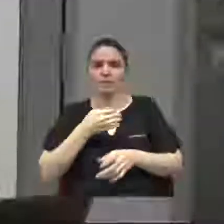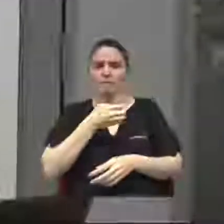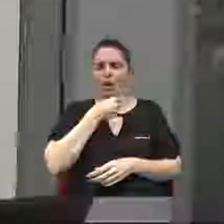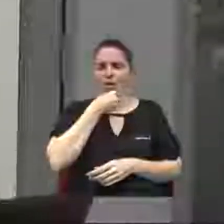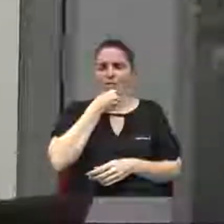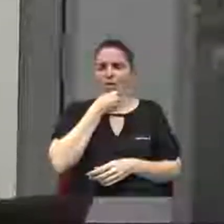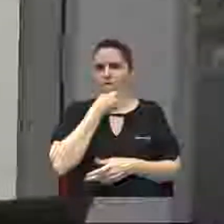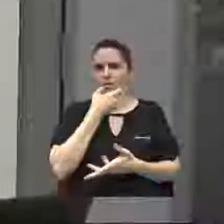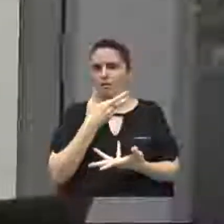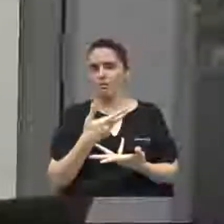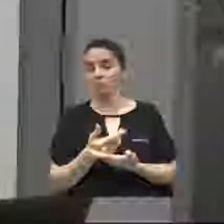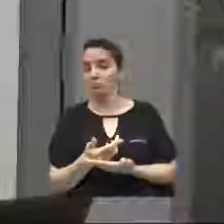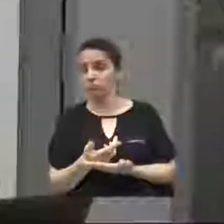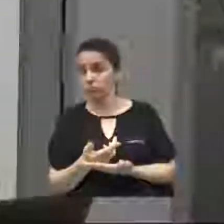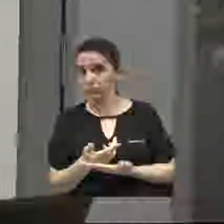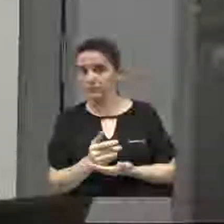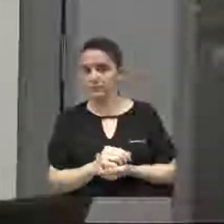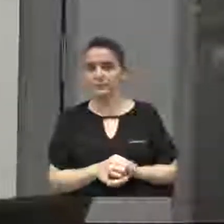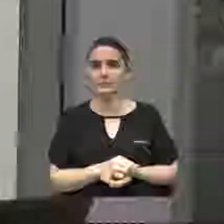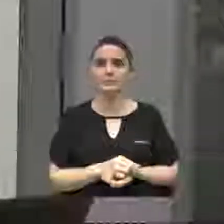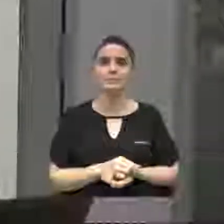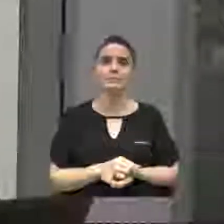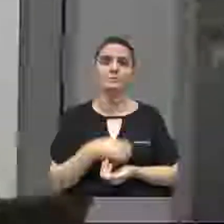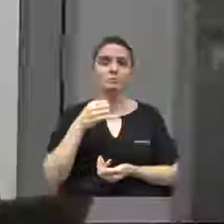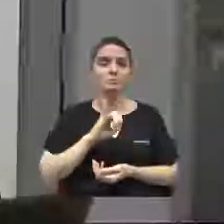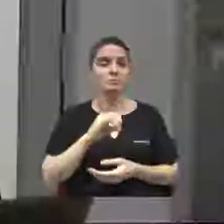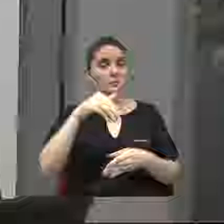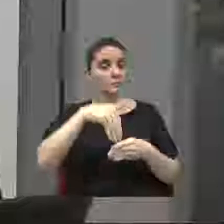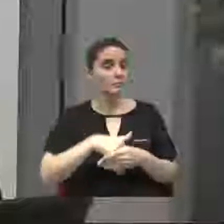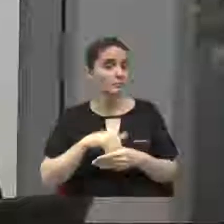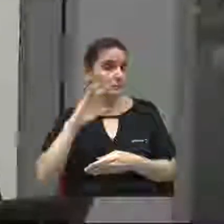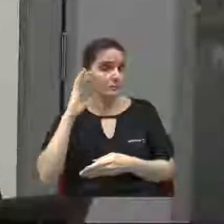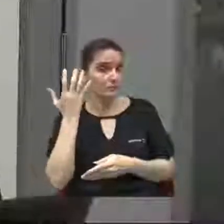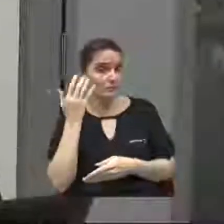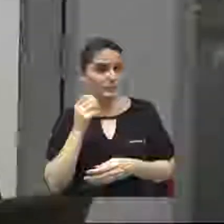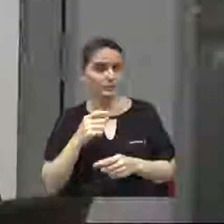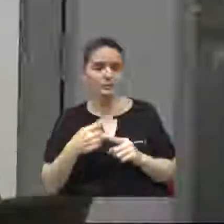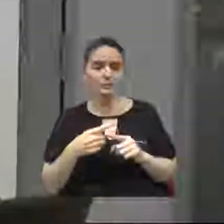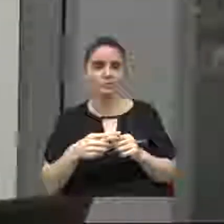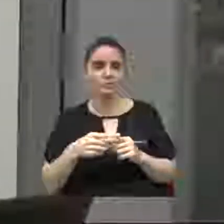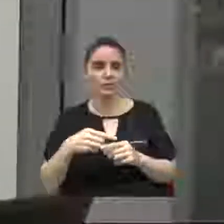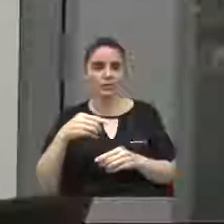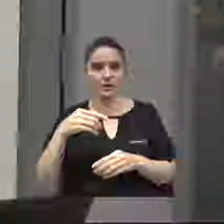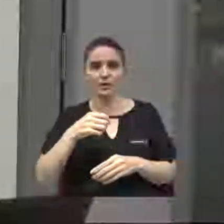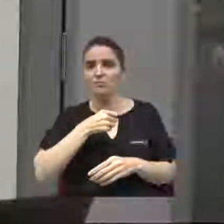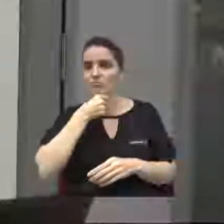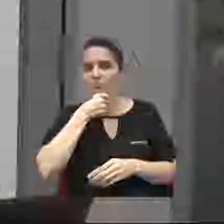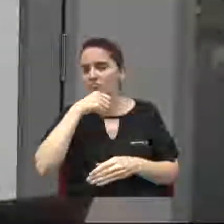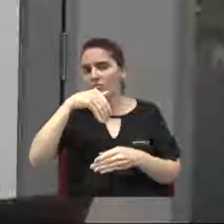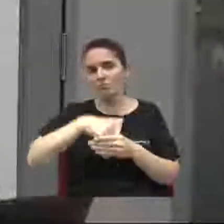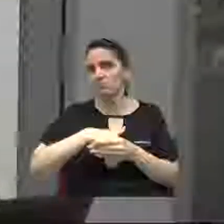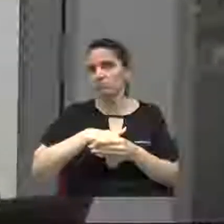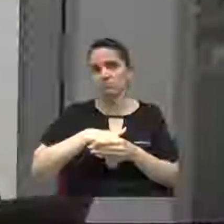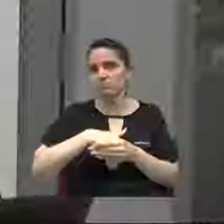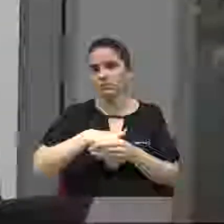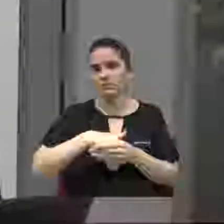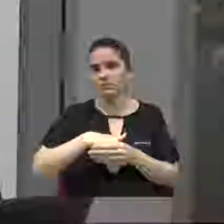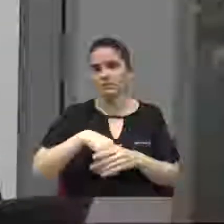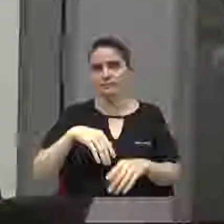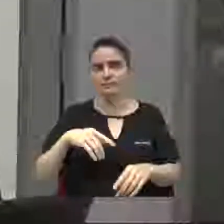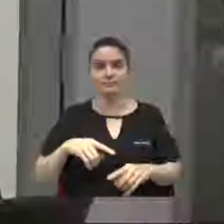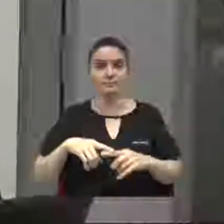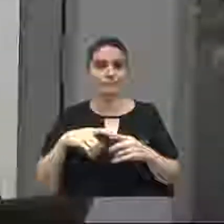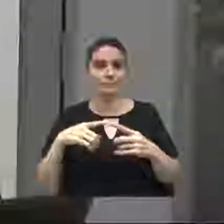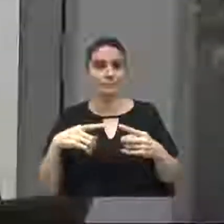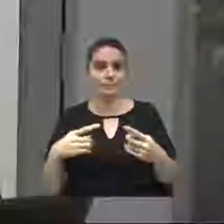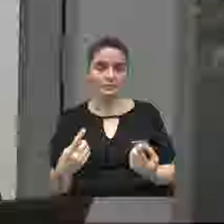isso reverte em projeção de votos, né? Talvez o idoso depois de uma certa idade ele não precisa mais votar, mas cria-se de